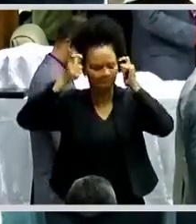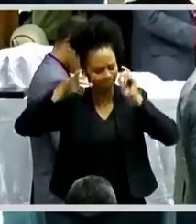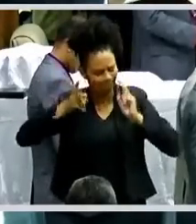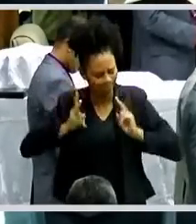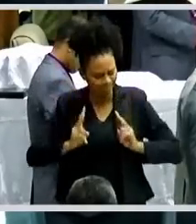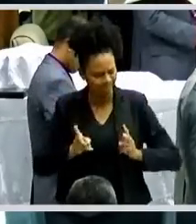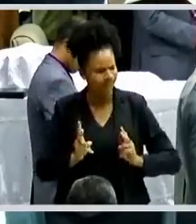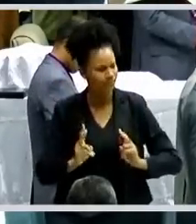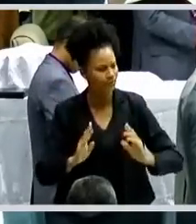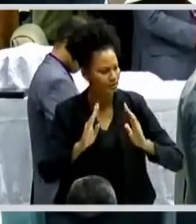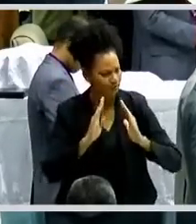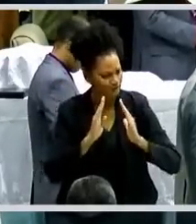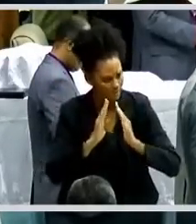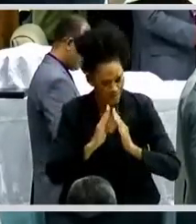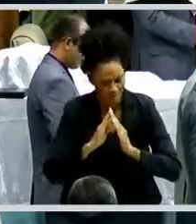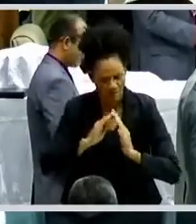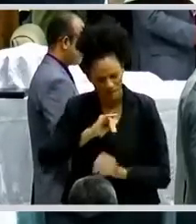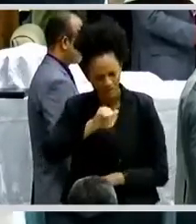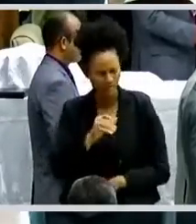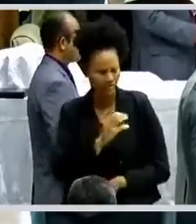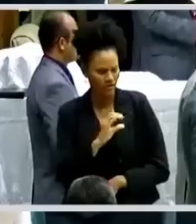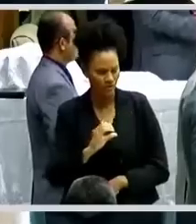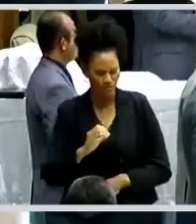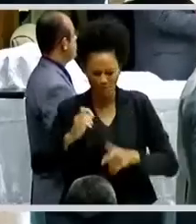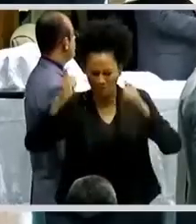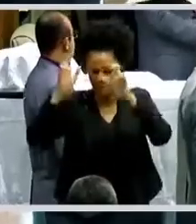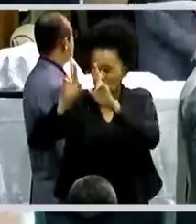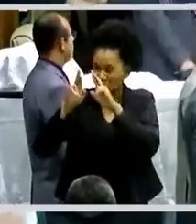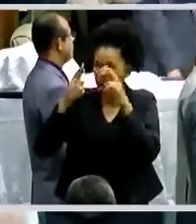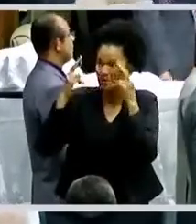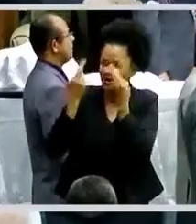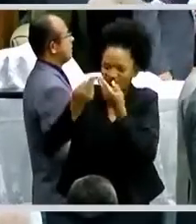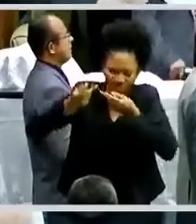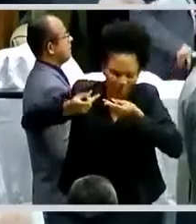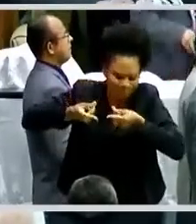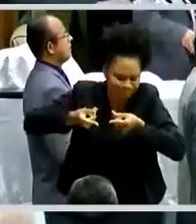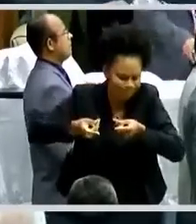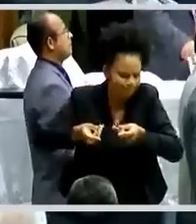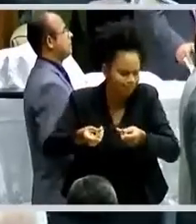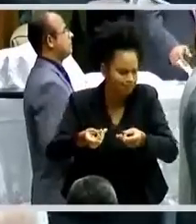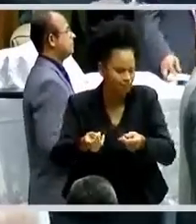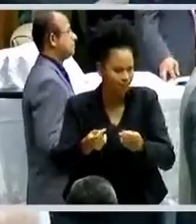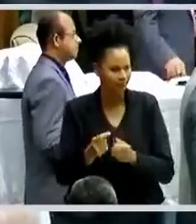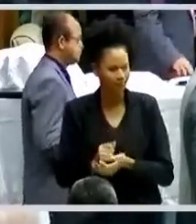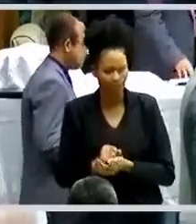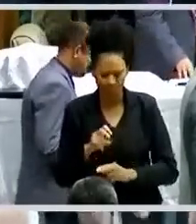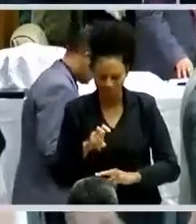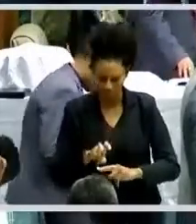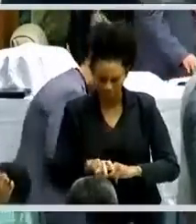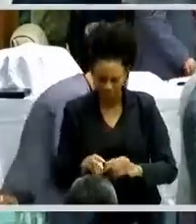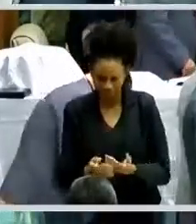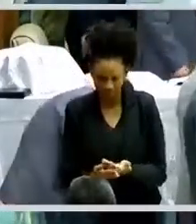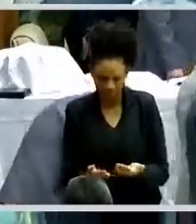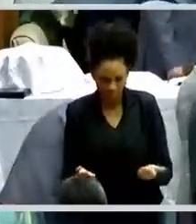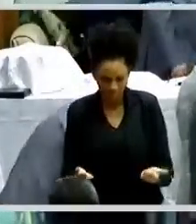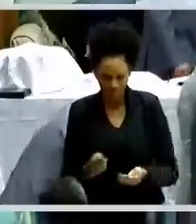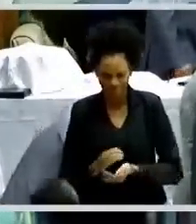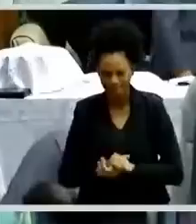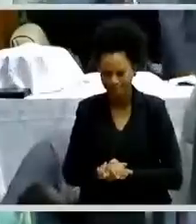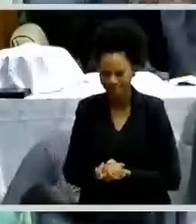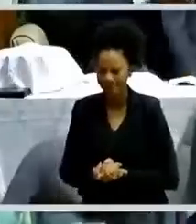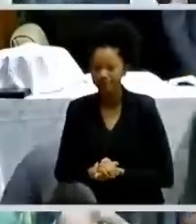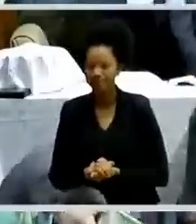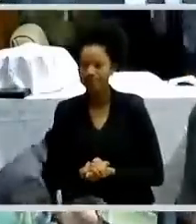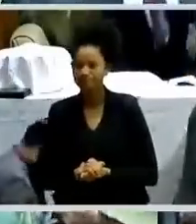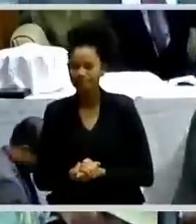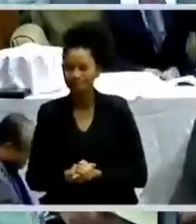e o seu reino não terá fim. Amém? Queiram tornar assento, por favor.